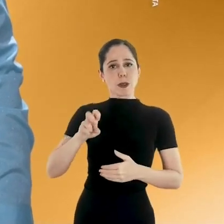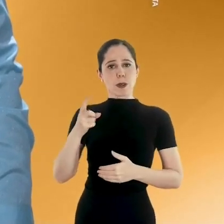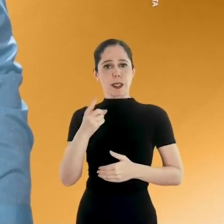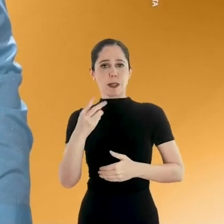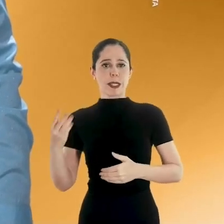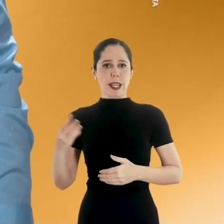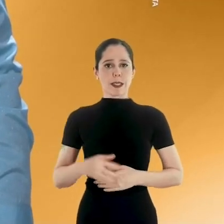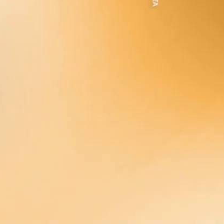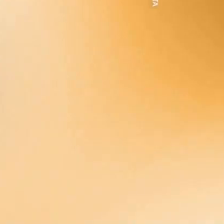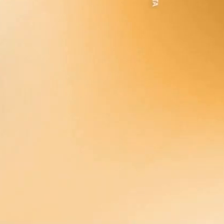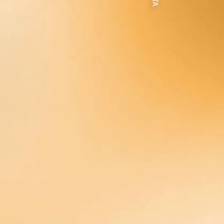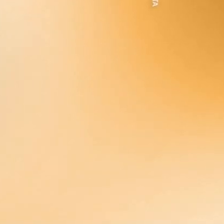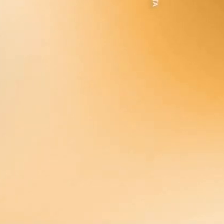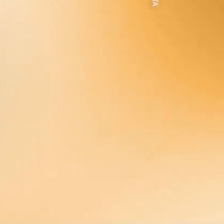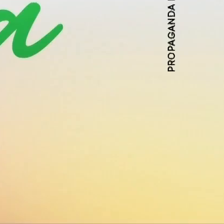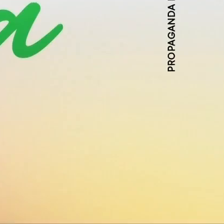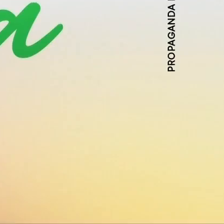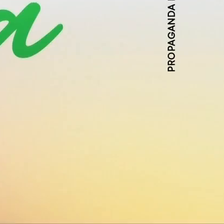Igor Littdamer.